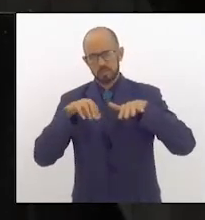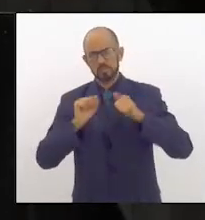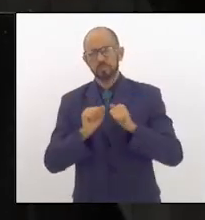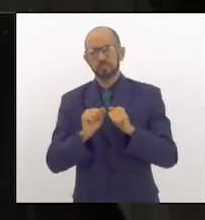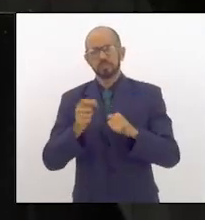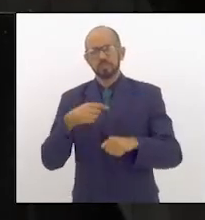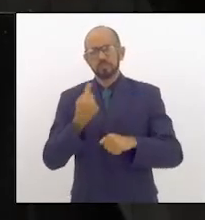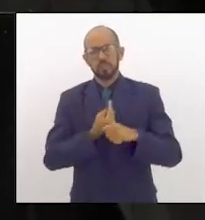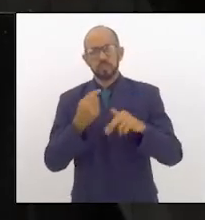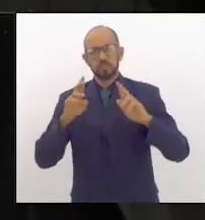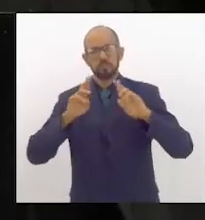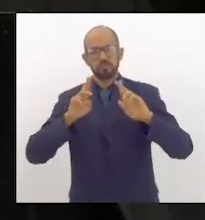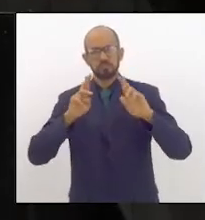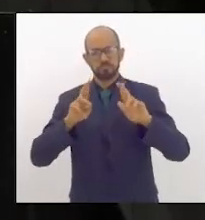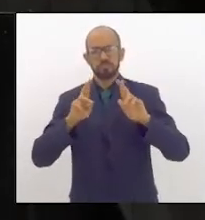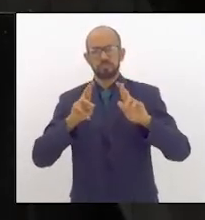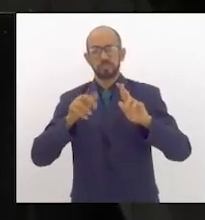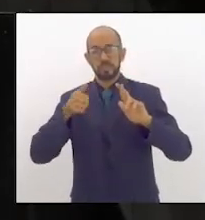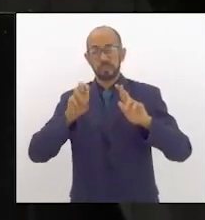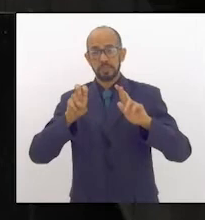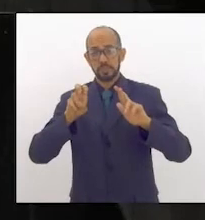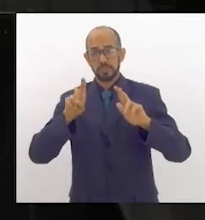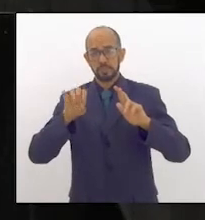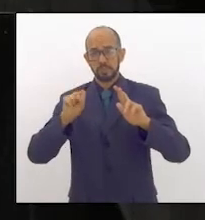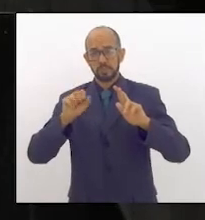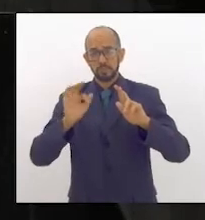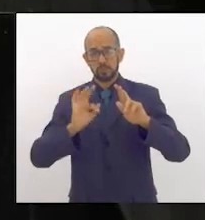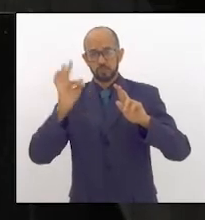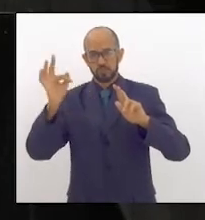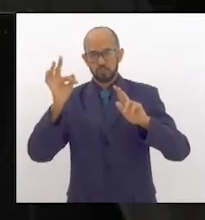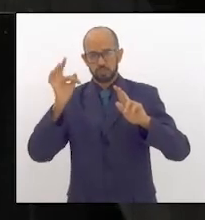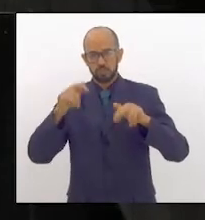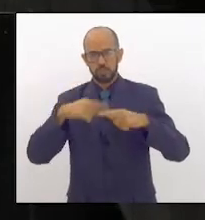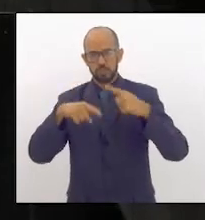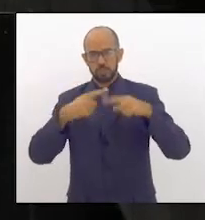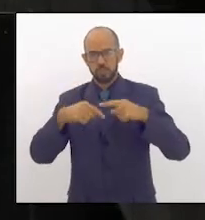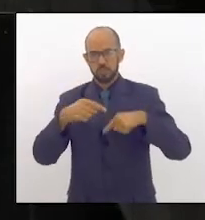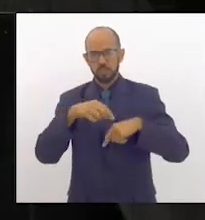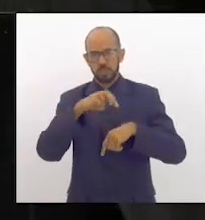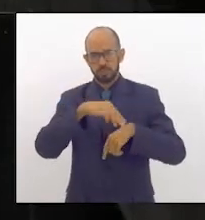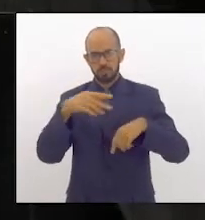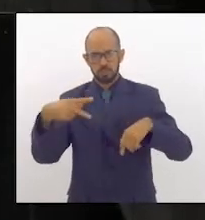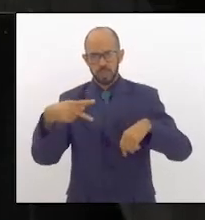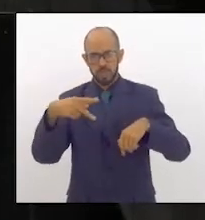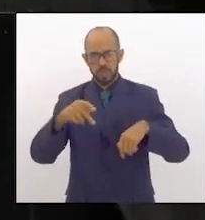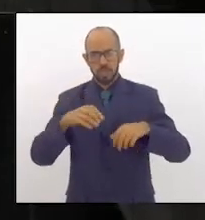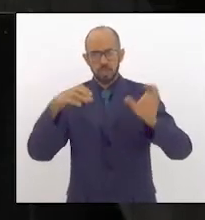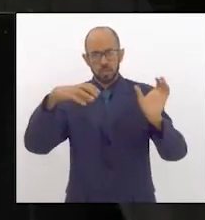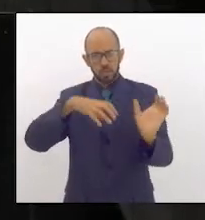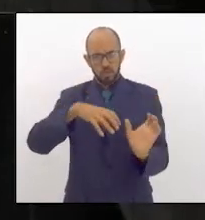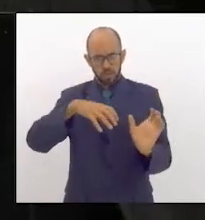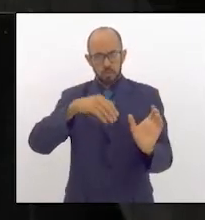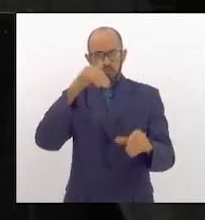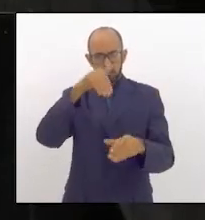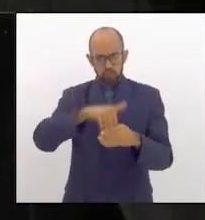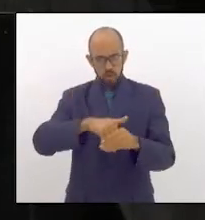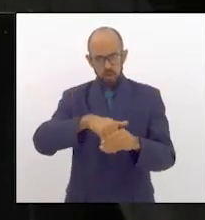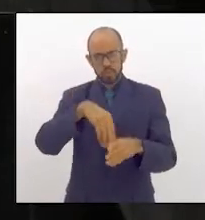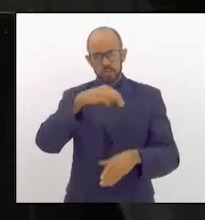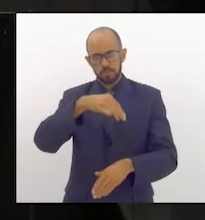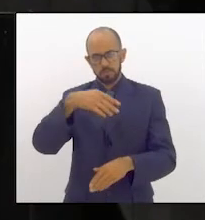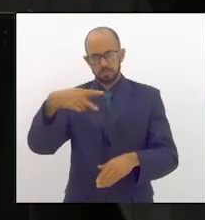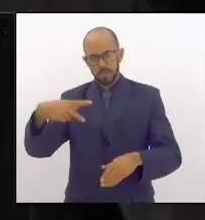é que nos próximos 15 dias no máximo da do prazo de vigência da MP o Congresso Nacional volte a medida provisória